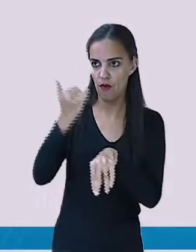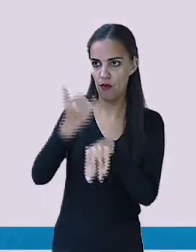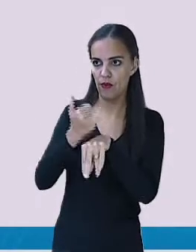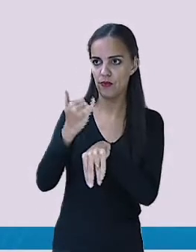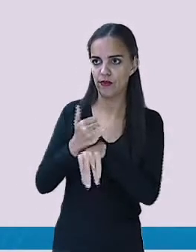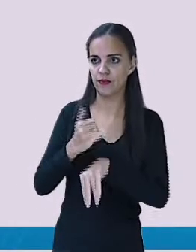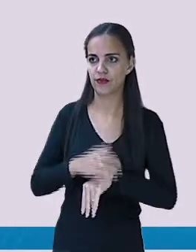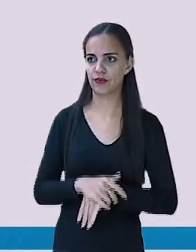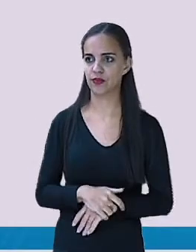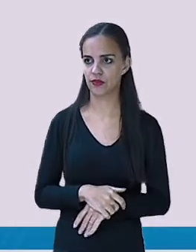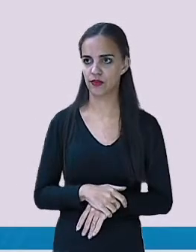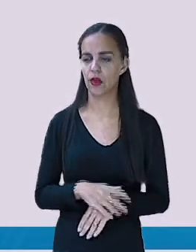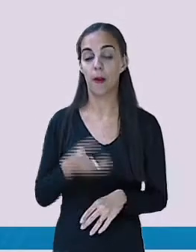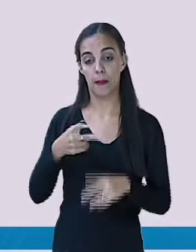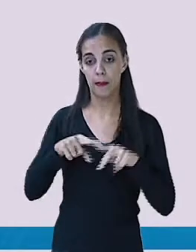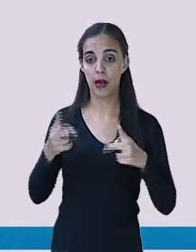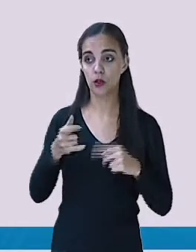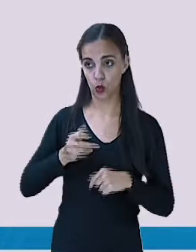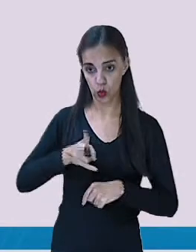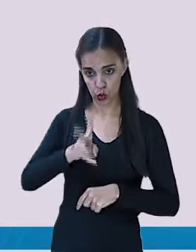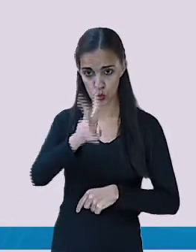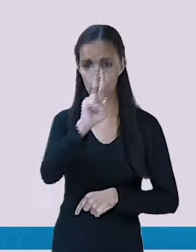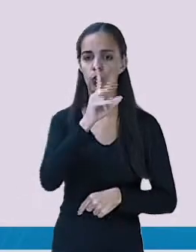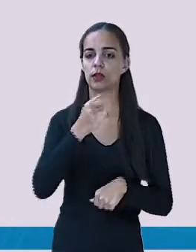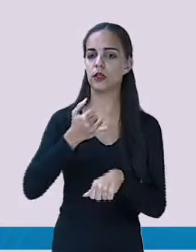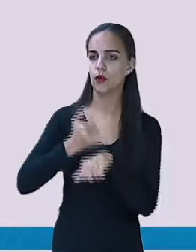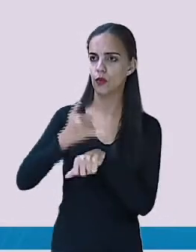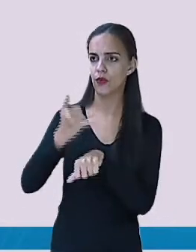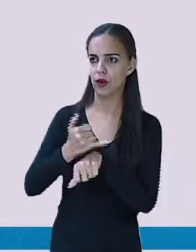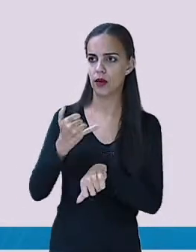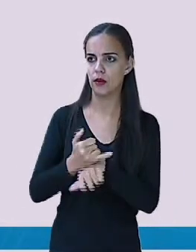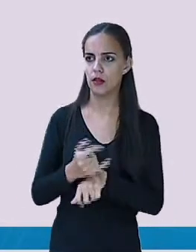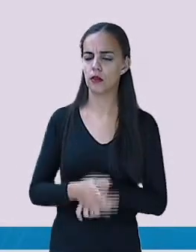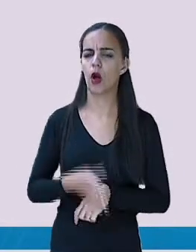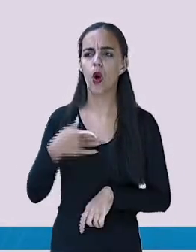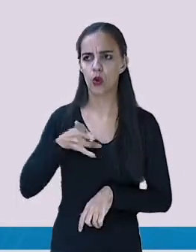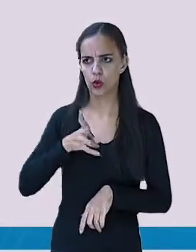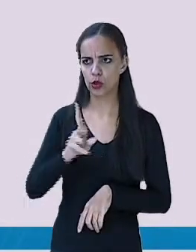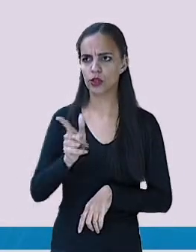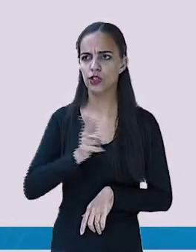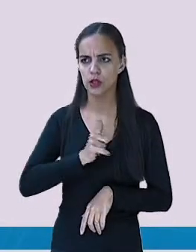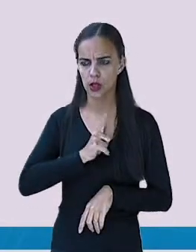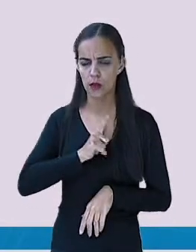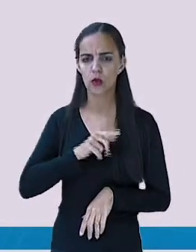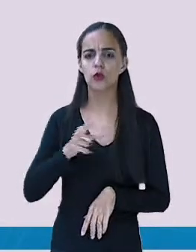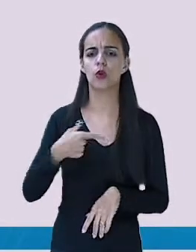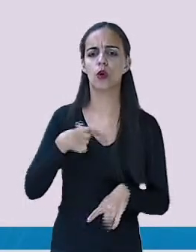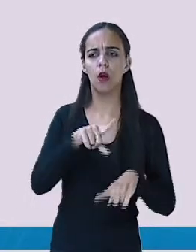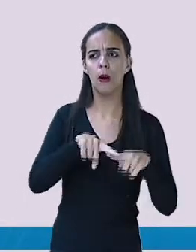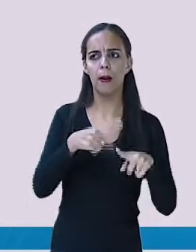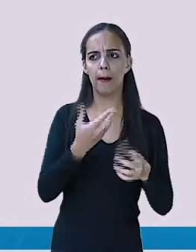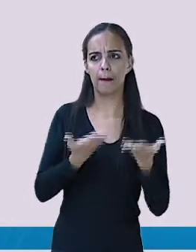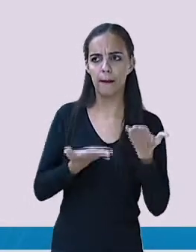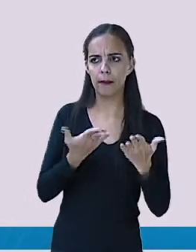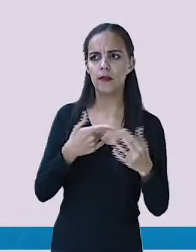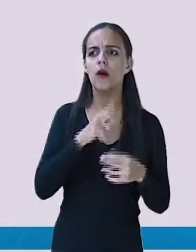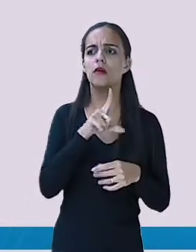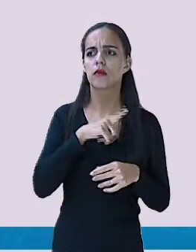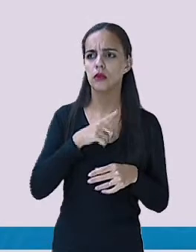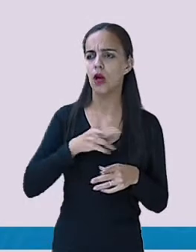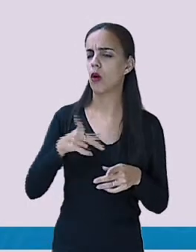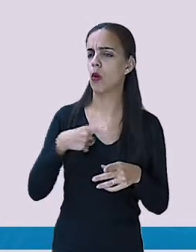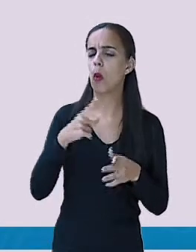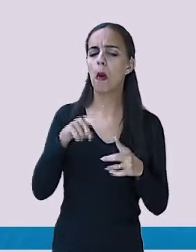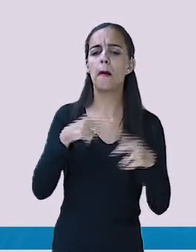todo ele continua sendo ferro continua continua tendo a mesma densidade continua mesmo